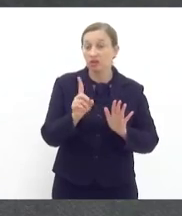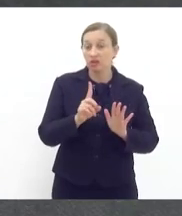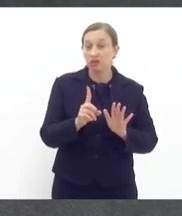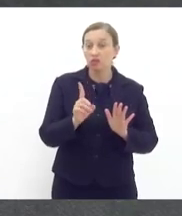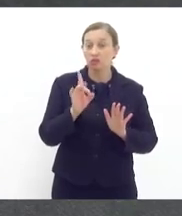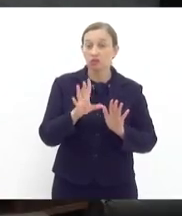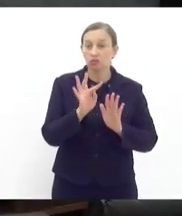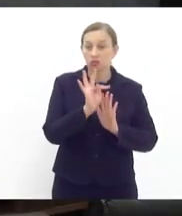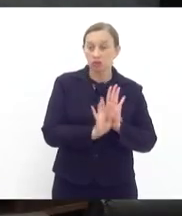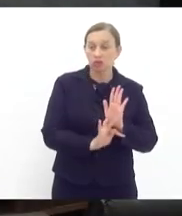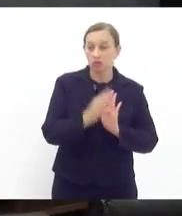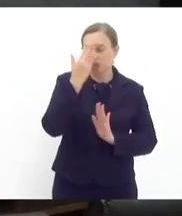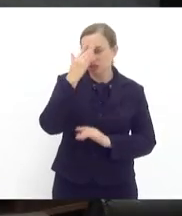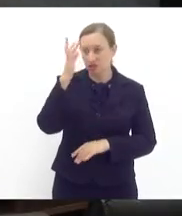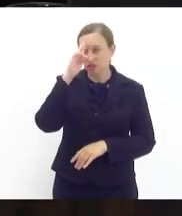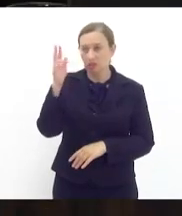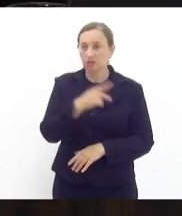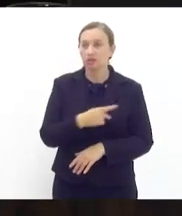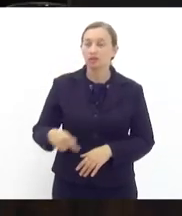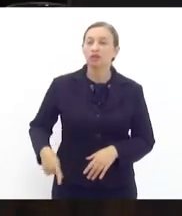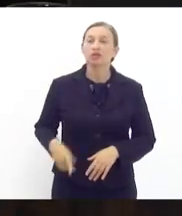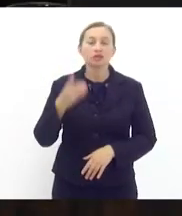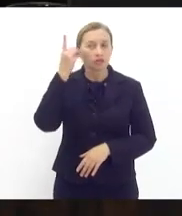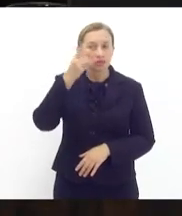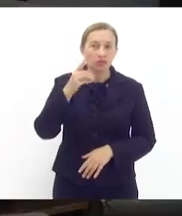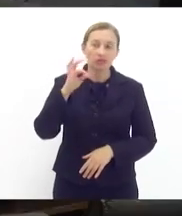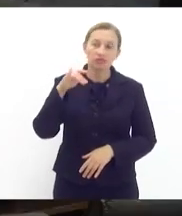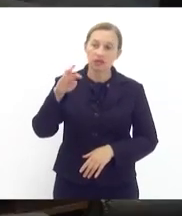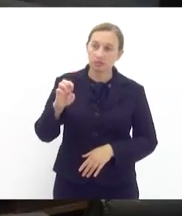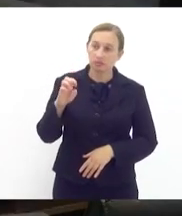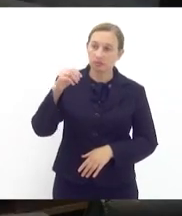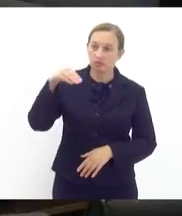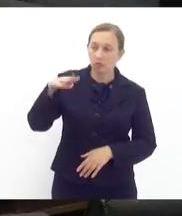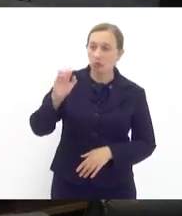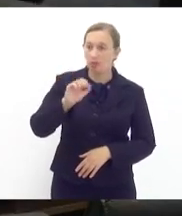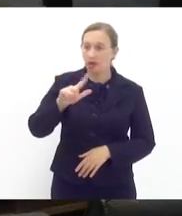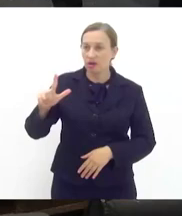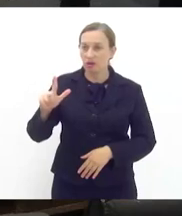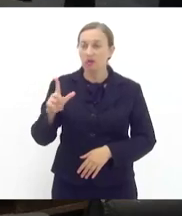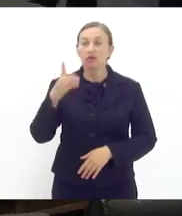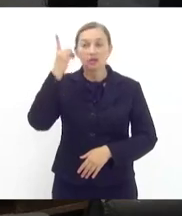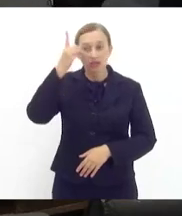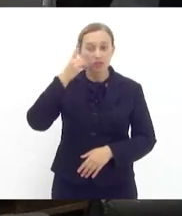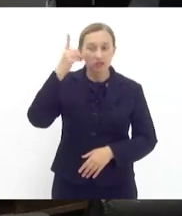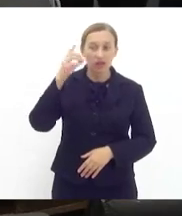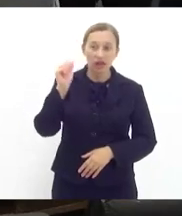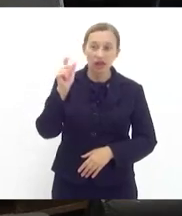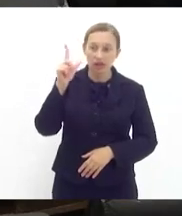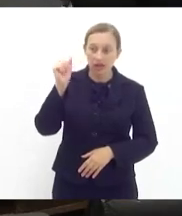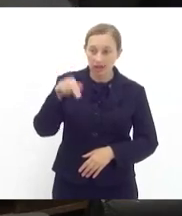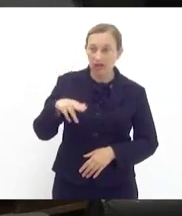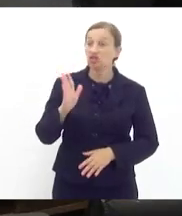do texto muito obrigado deputado Felipe Pobel deputado Alain vossa excelência já falou